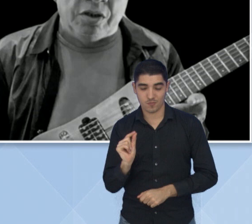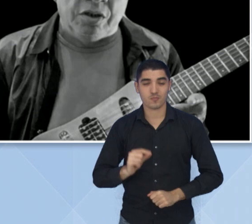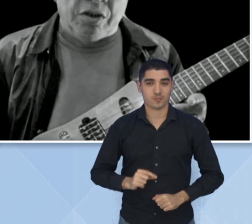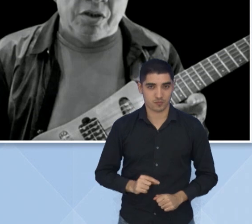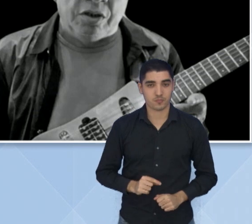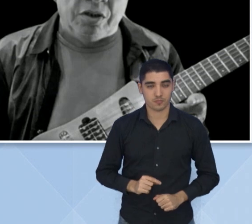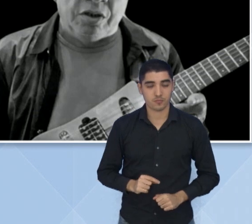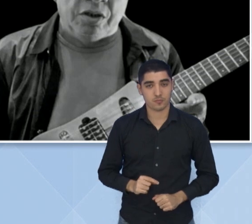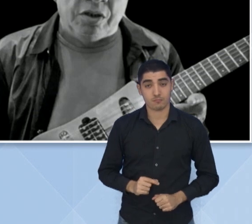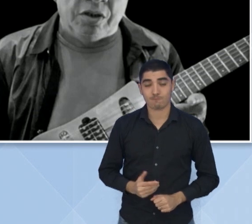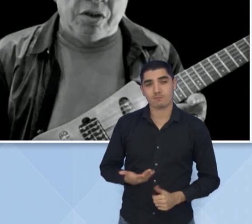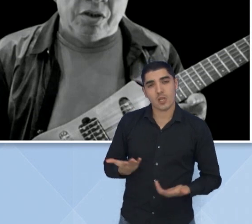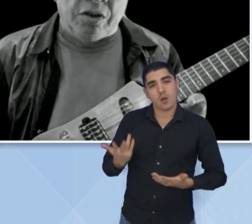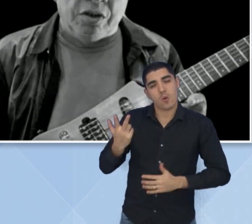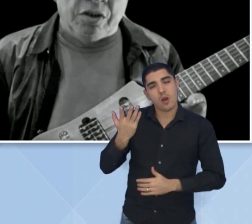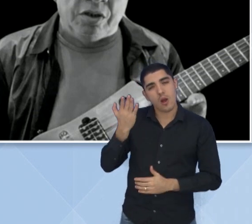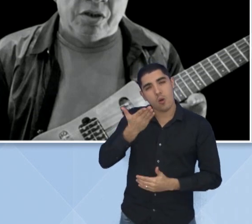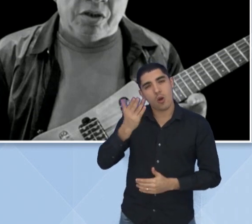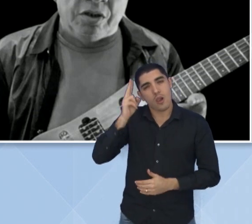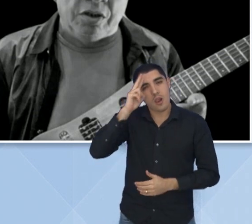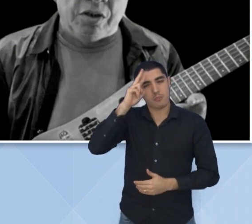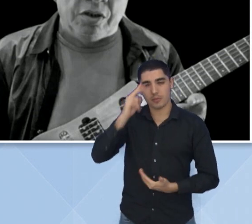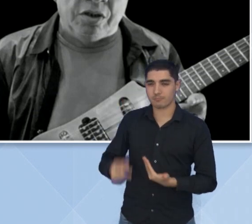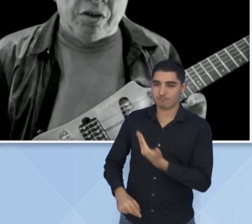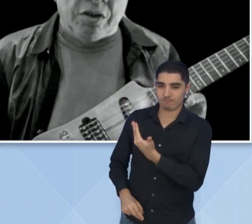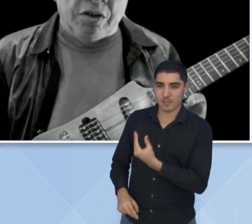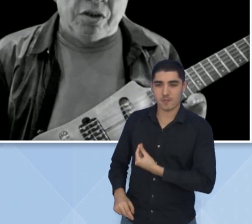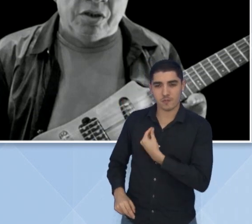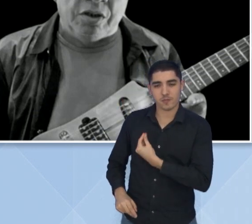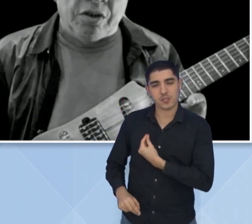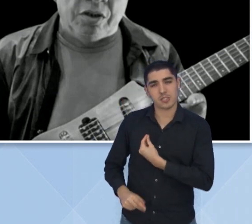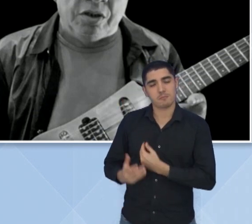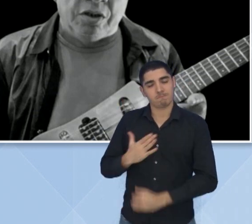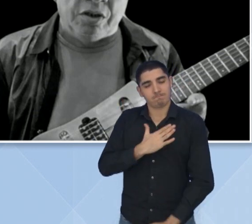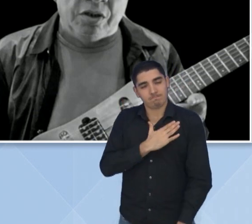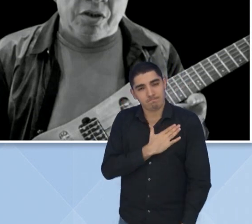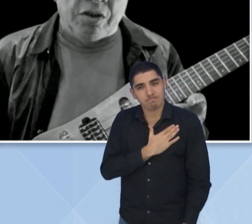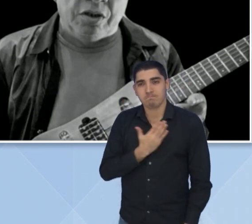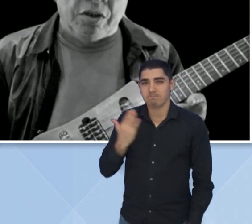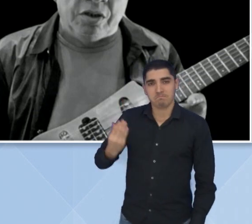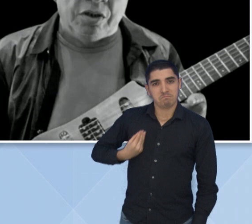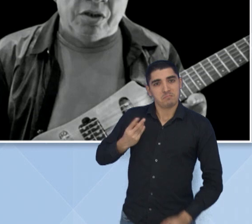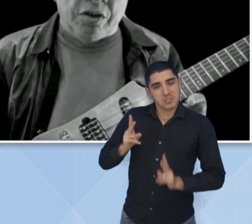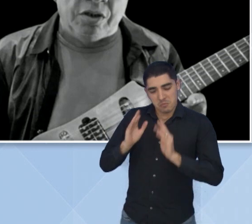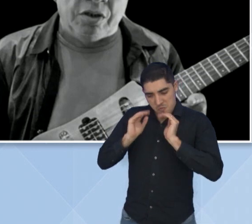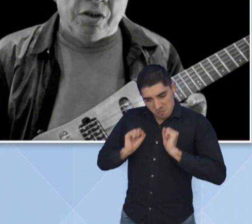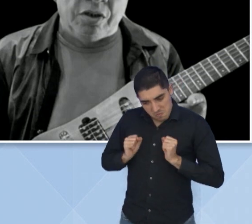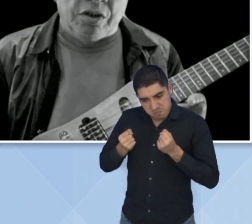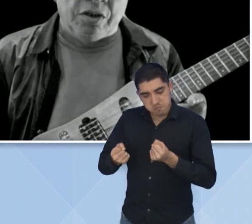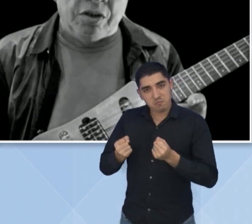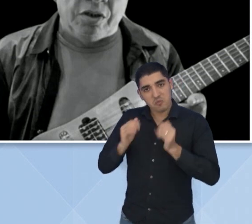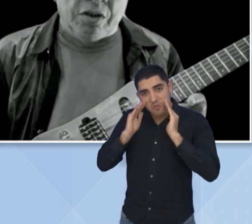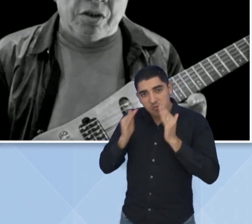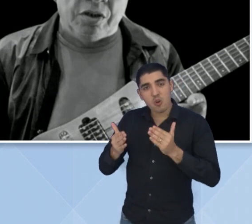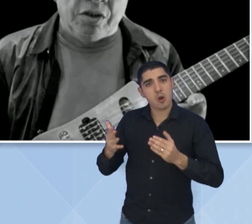Em memória de Braguinha, peço um minuto de silêncio para honrar sua vida dedicada à música e à arte da luteria. Que sua